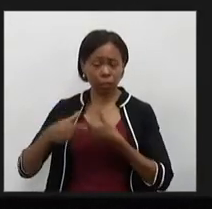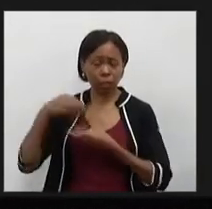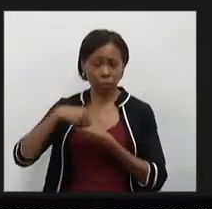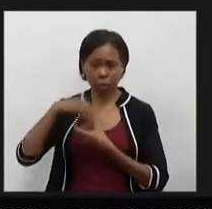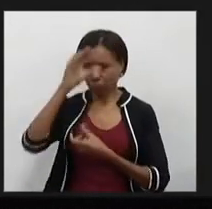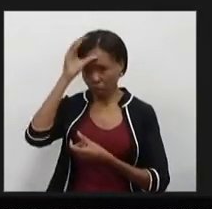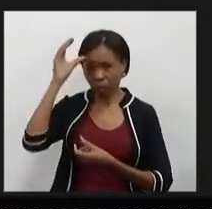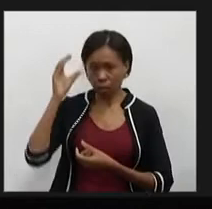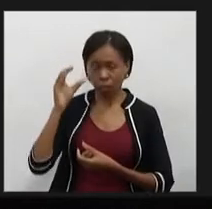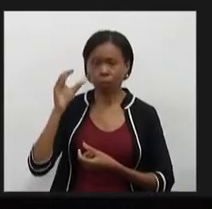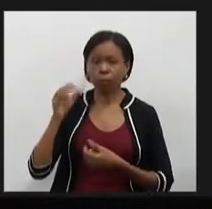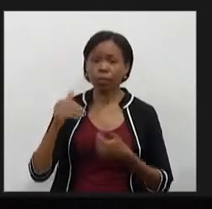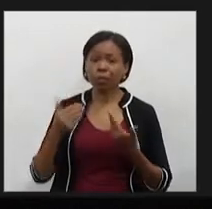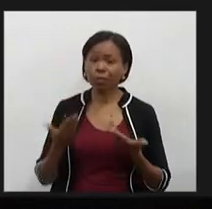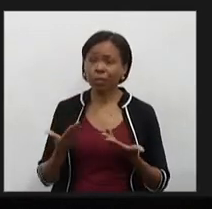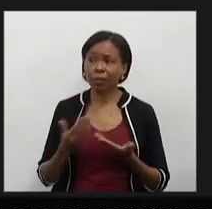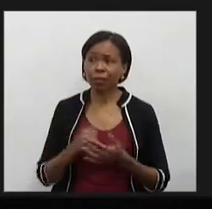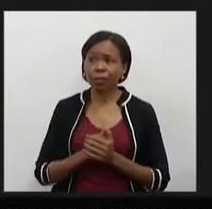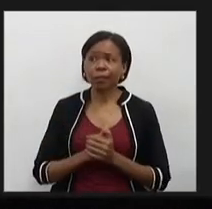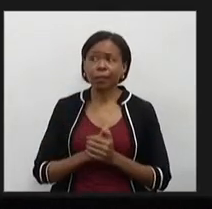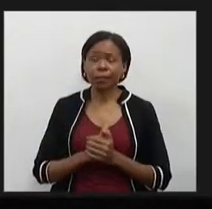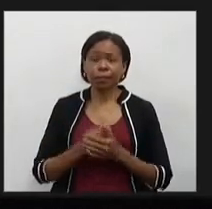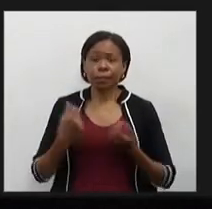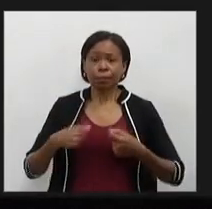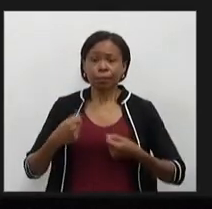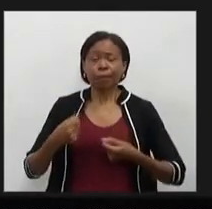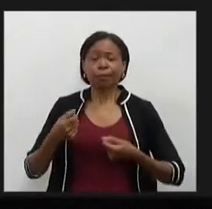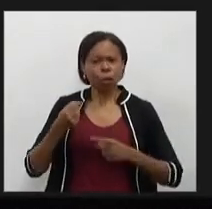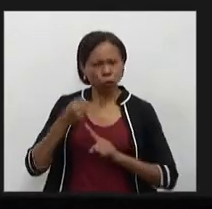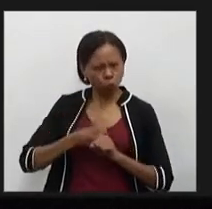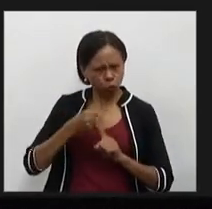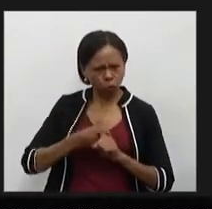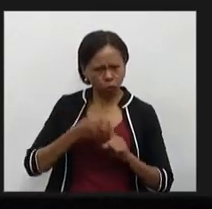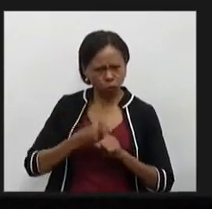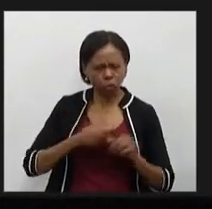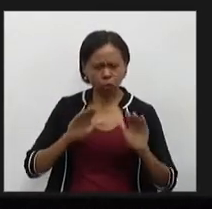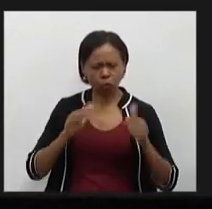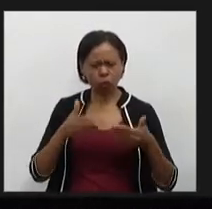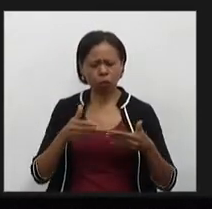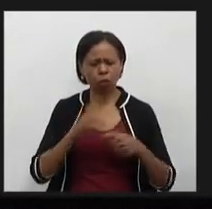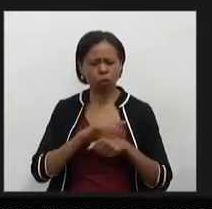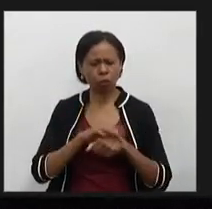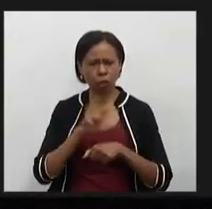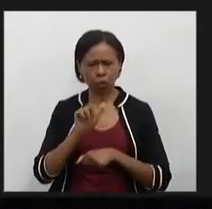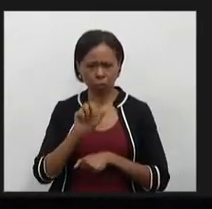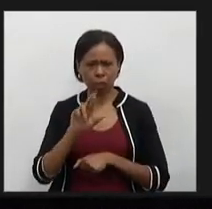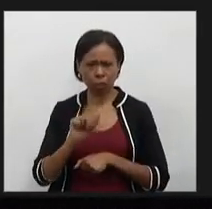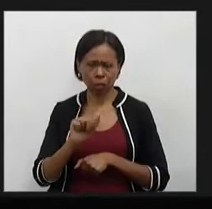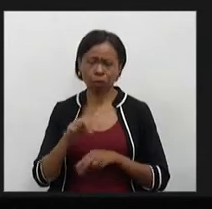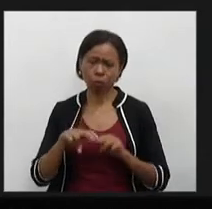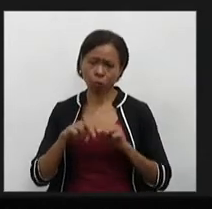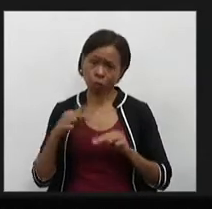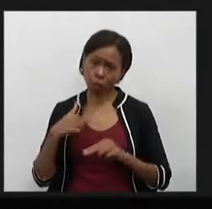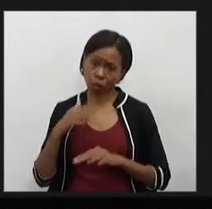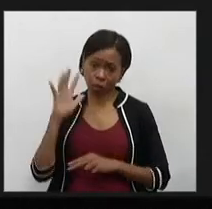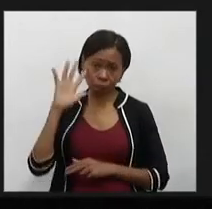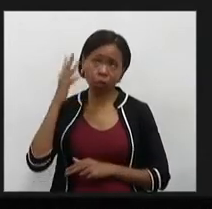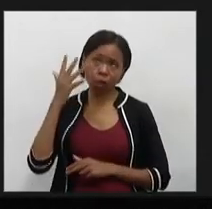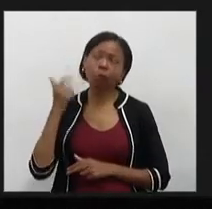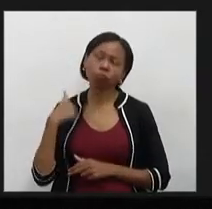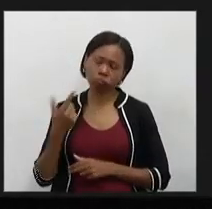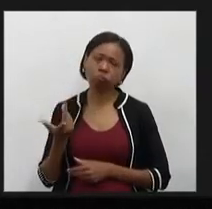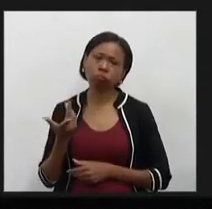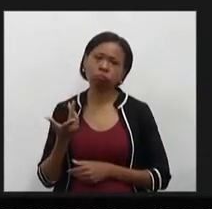nada acontecia para lutar pelos ratos. Aí eu me resolvi entrar na vida pública, professor Wendel. E em